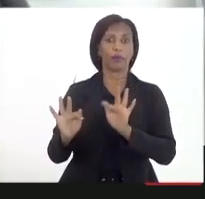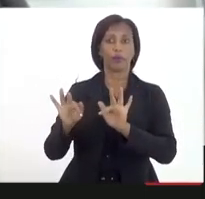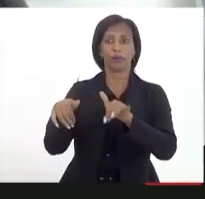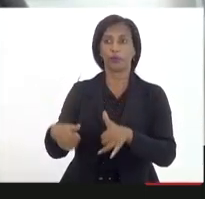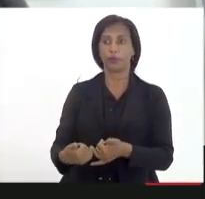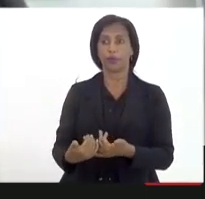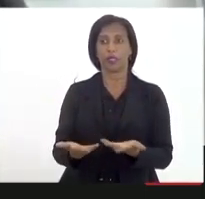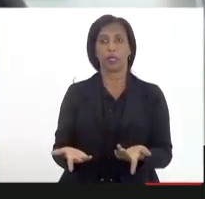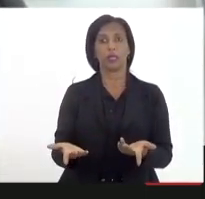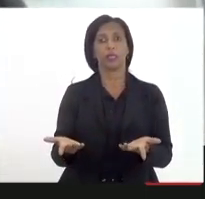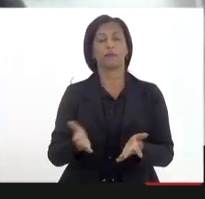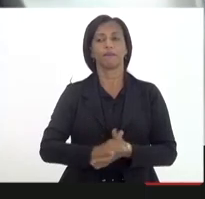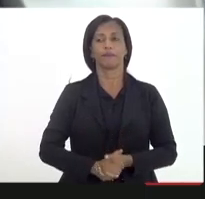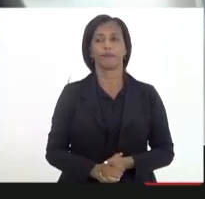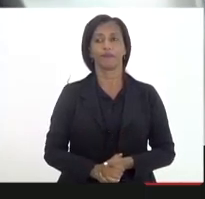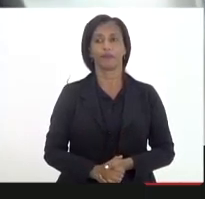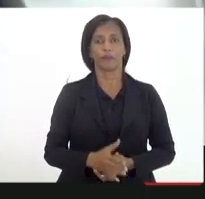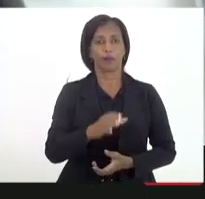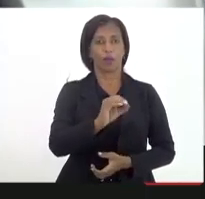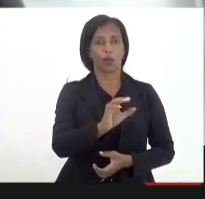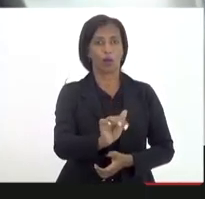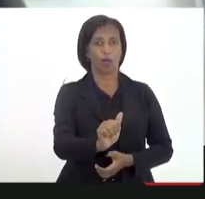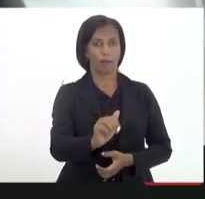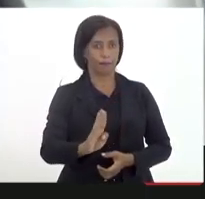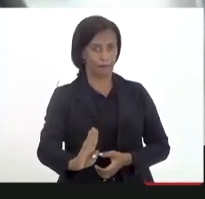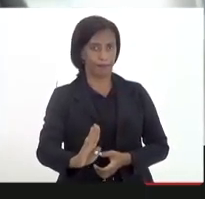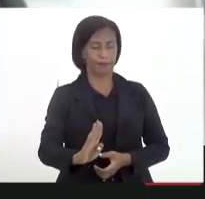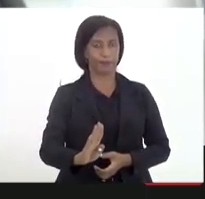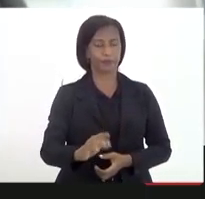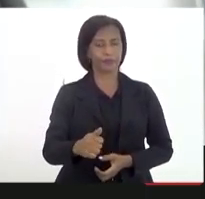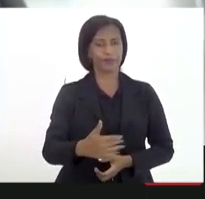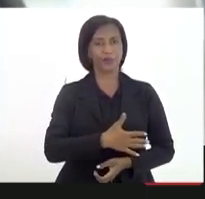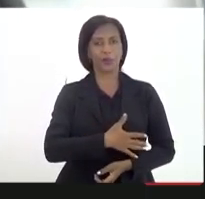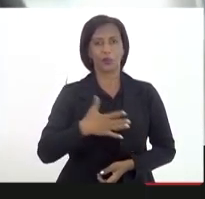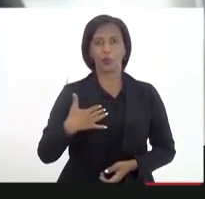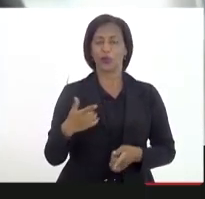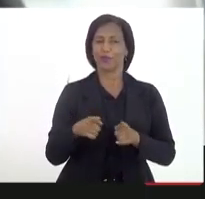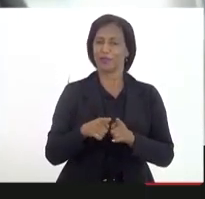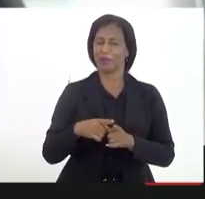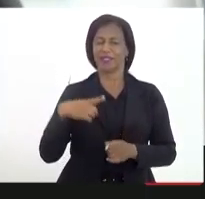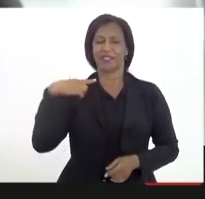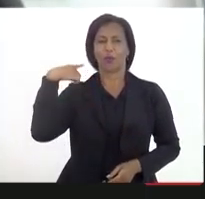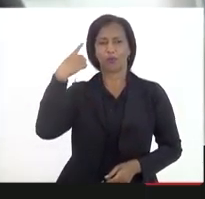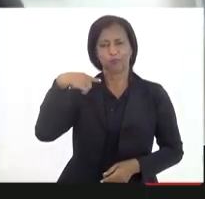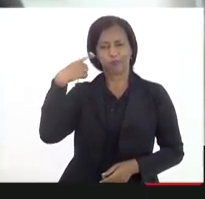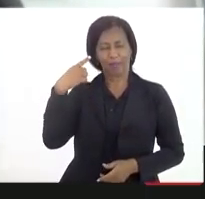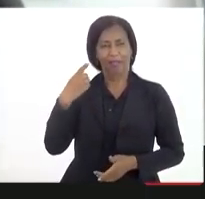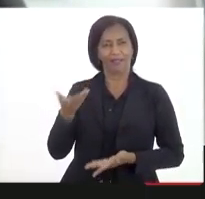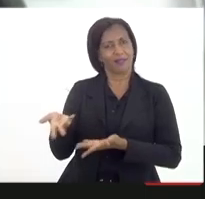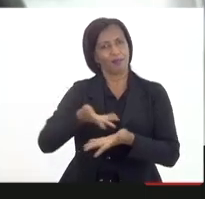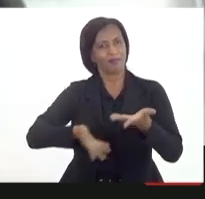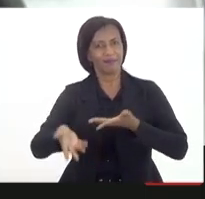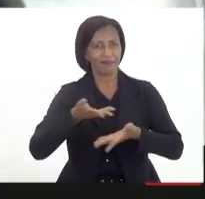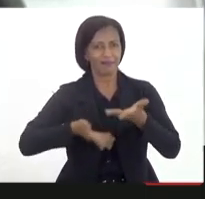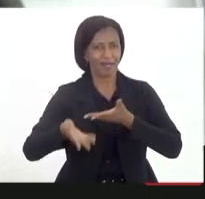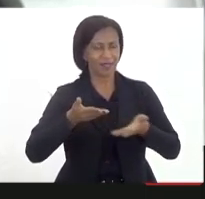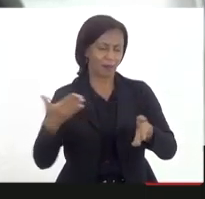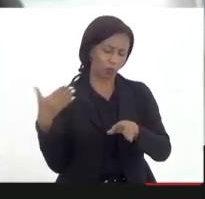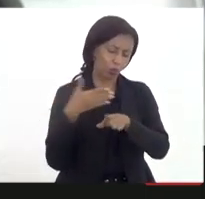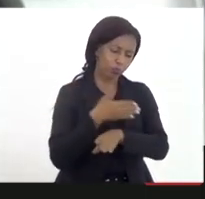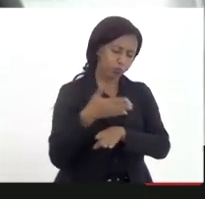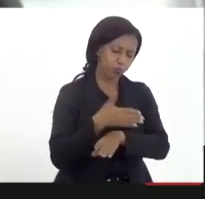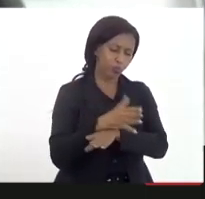tão fundamental Abrir eu me orgulho muito em primeiro lugar de ser advogado de ter participado ativamente